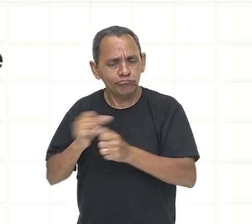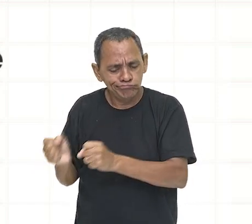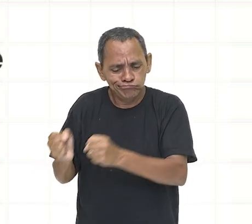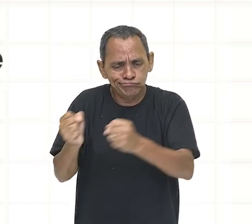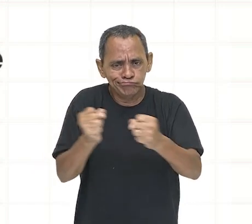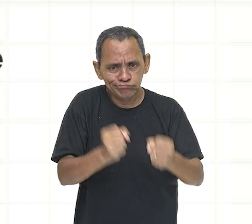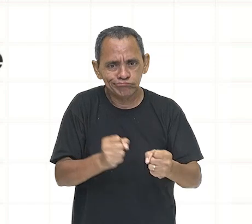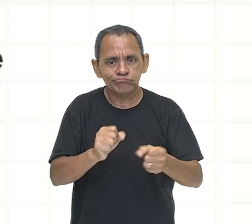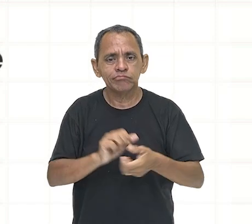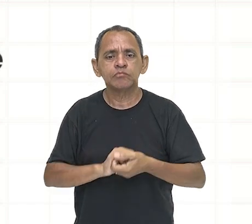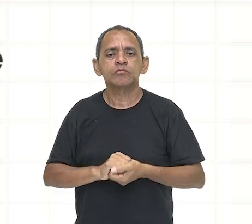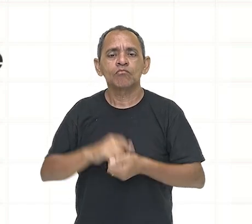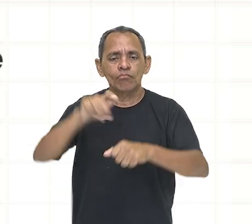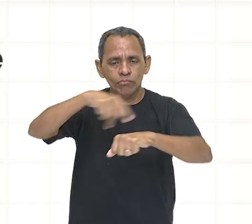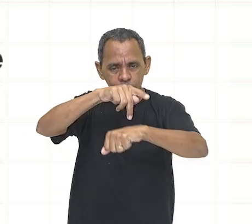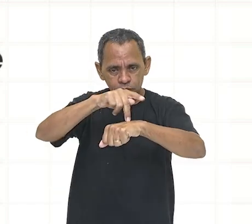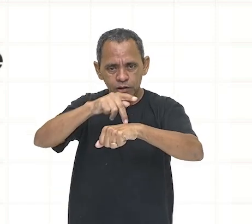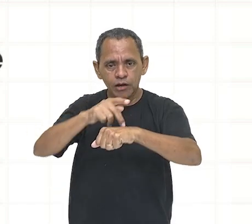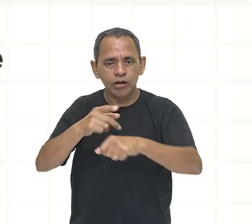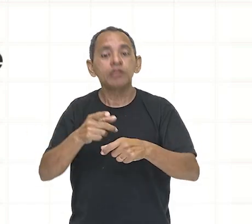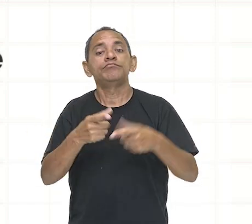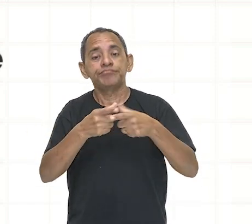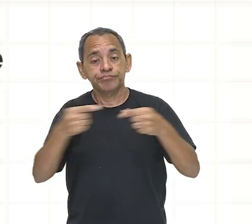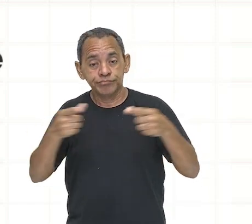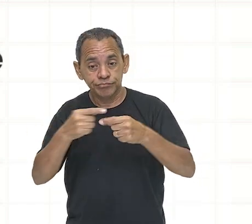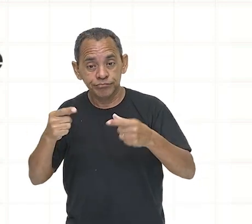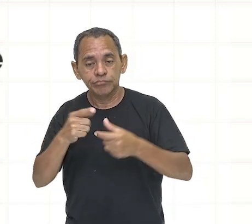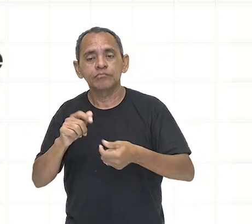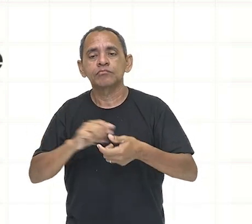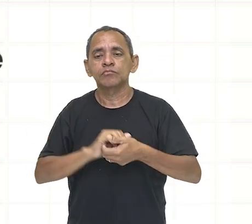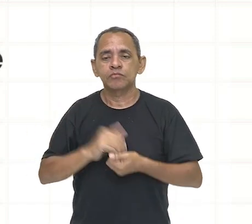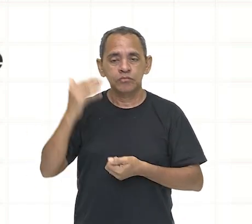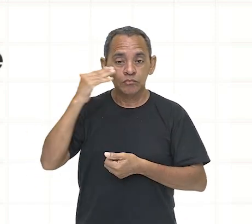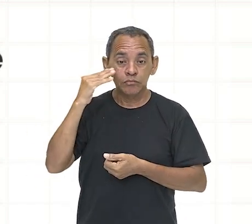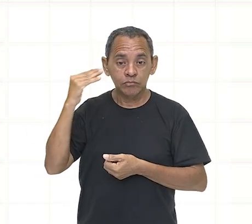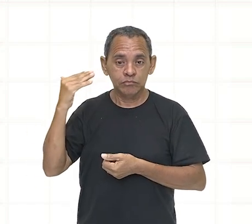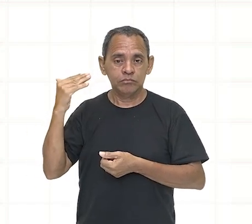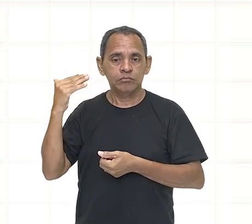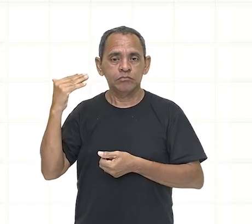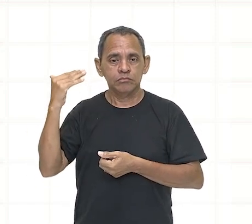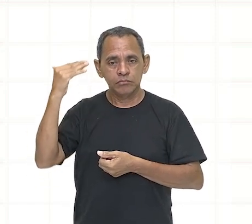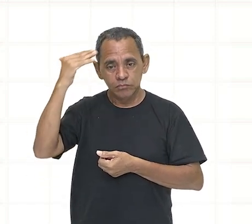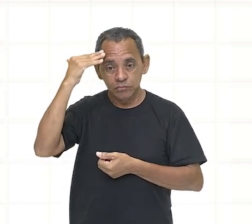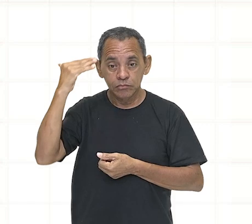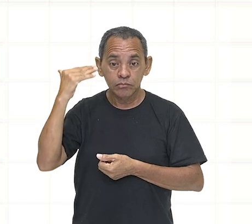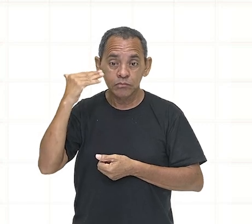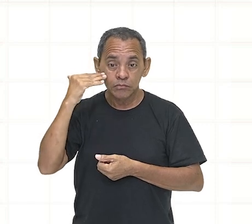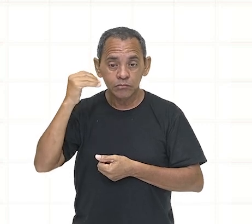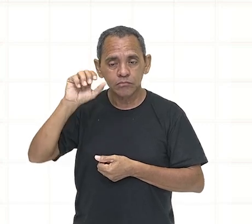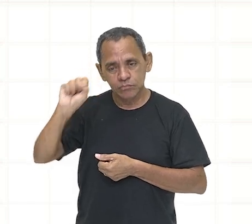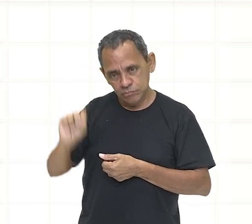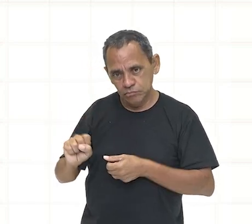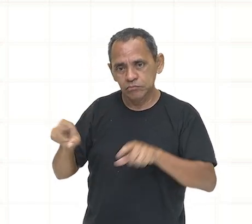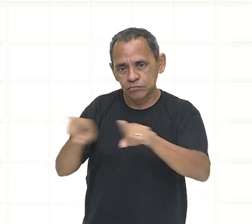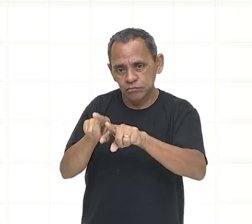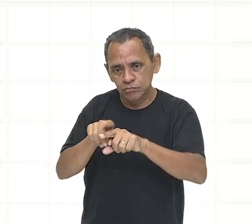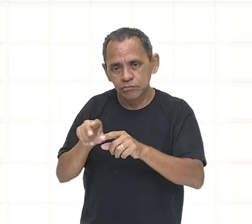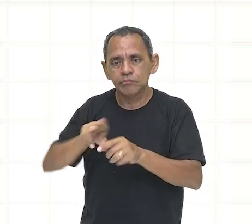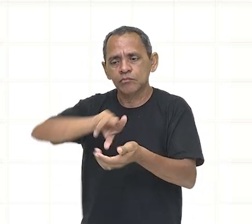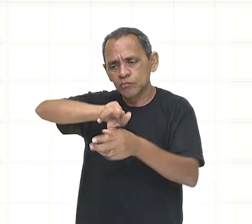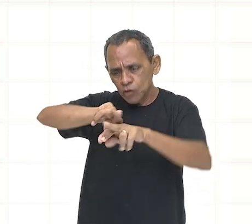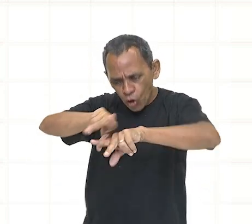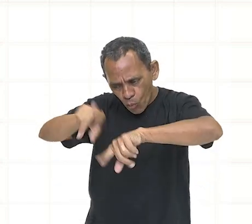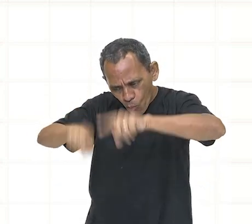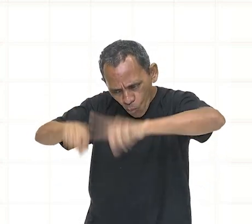costeiros, como é o caso do Japão e da Coreia do Sul. Ademais, em recursos naturais, para o setor